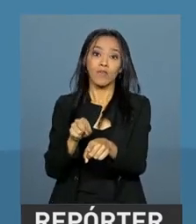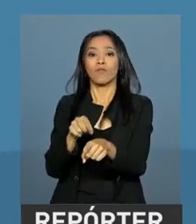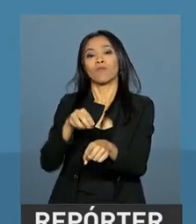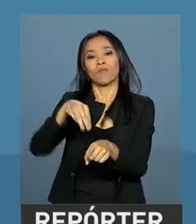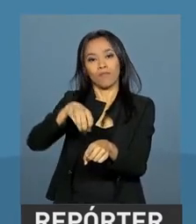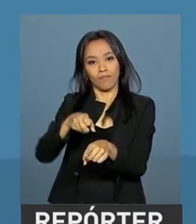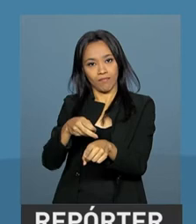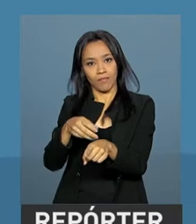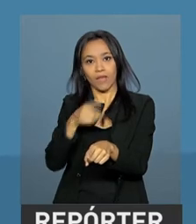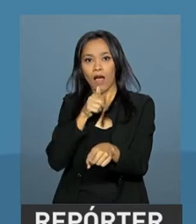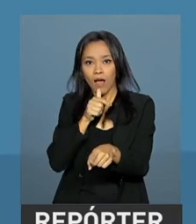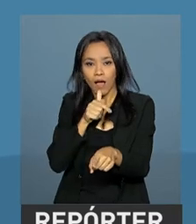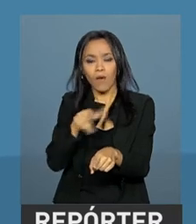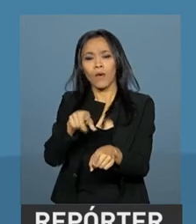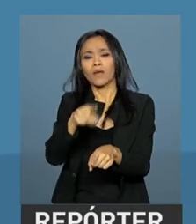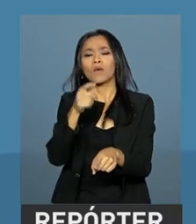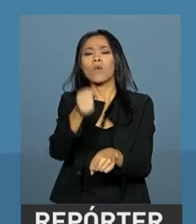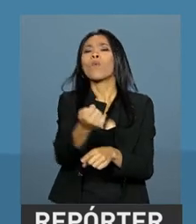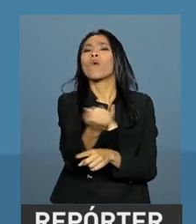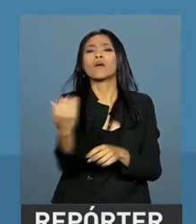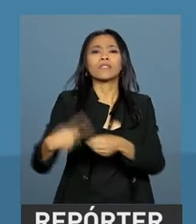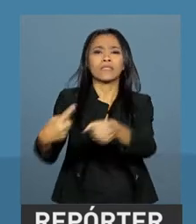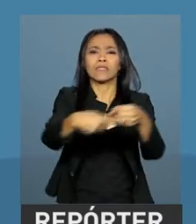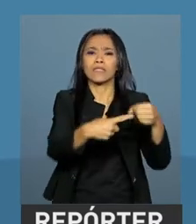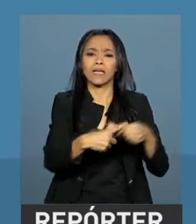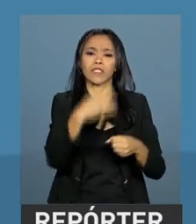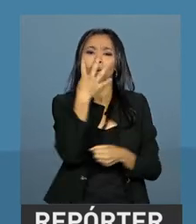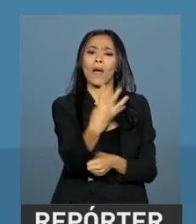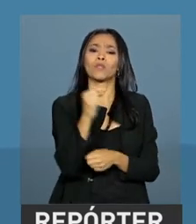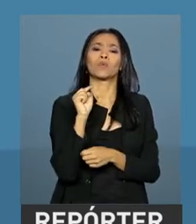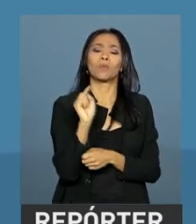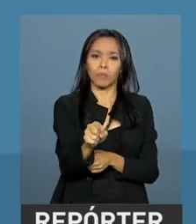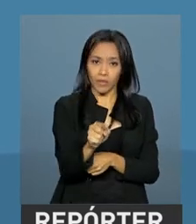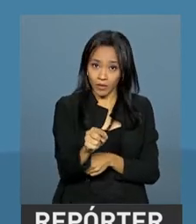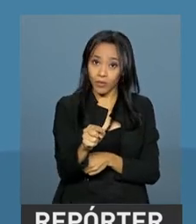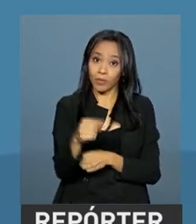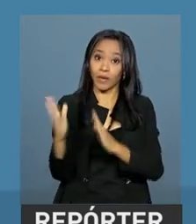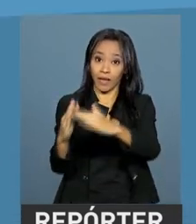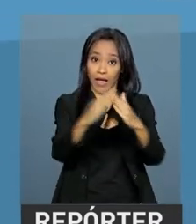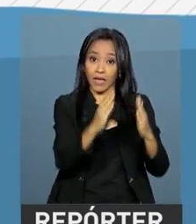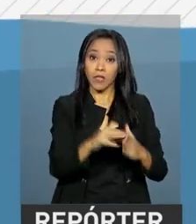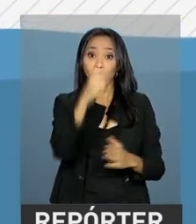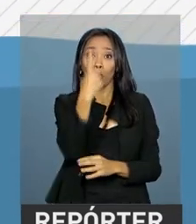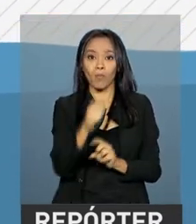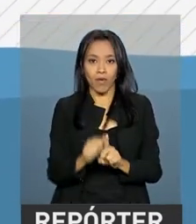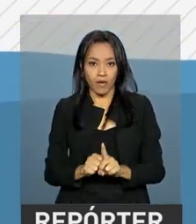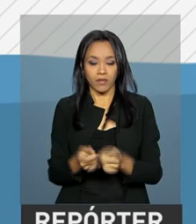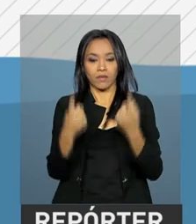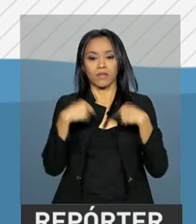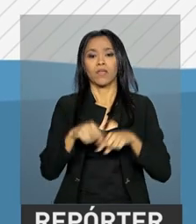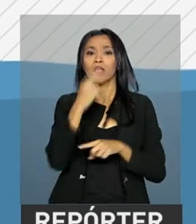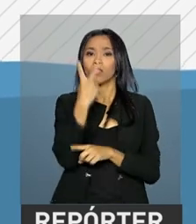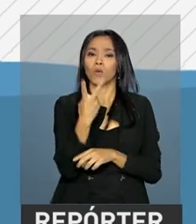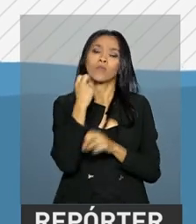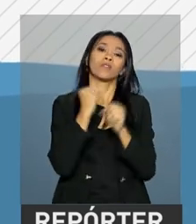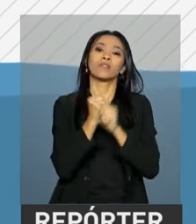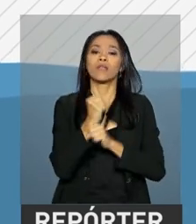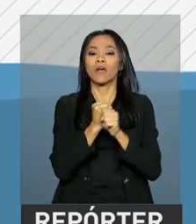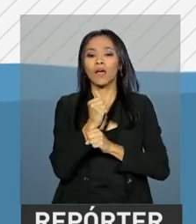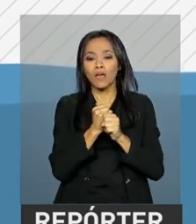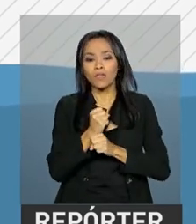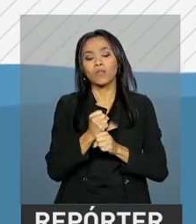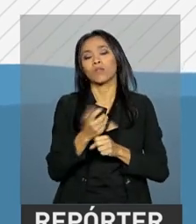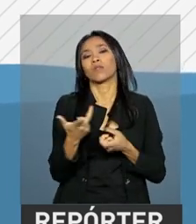para atender uma cidade com 4 mil residências por um mês inteiro, por exemplo. Em apenas 2 anos, a redução no